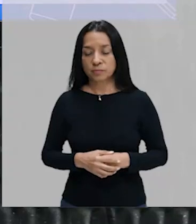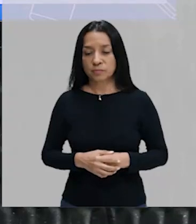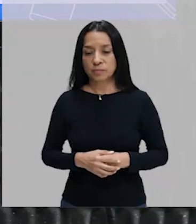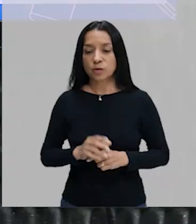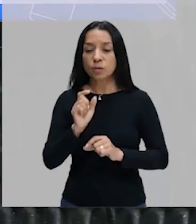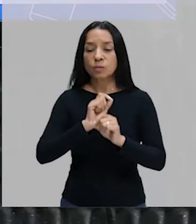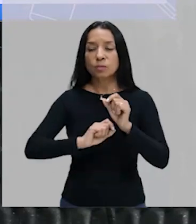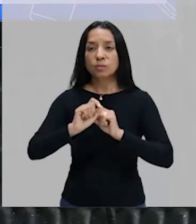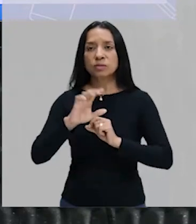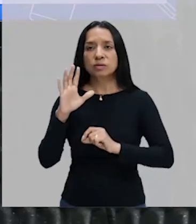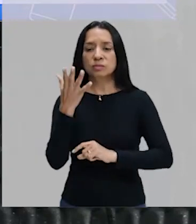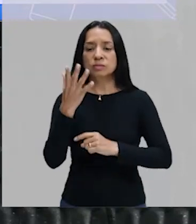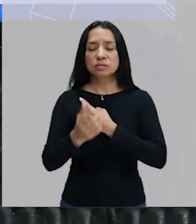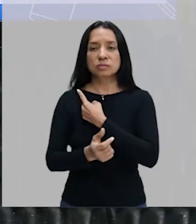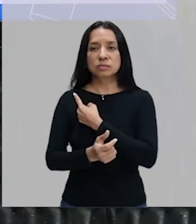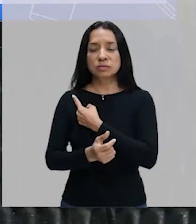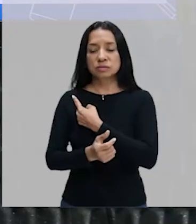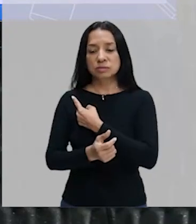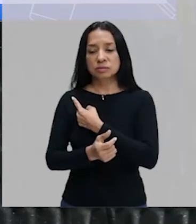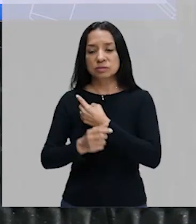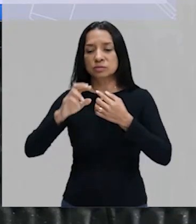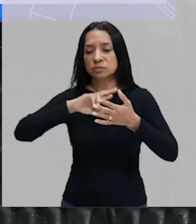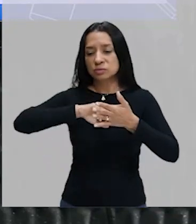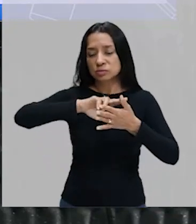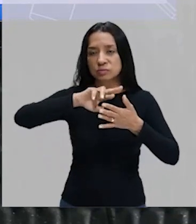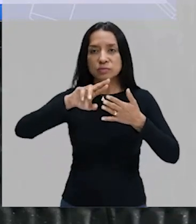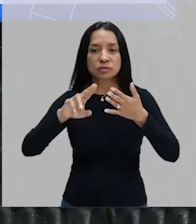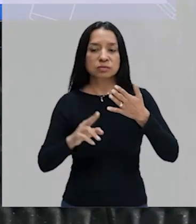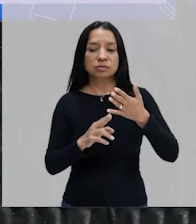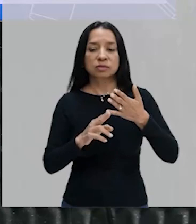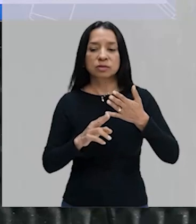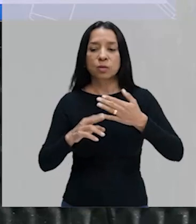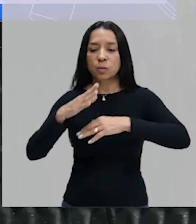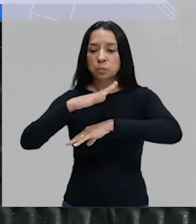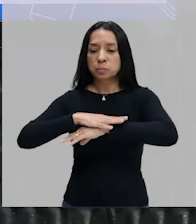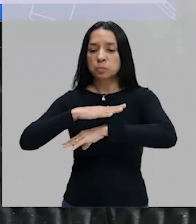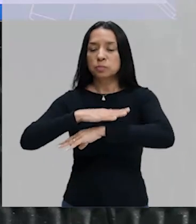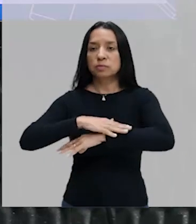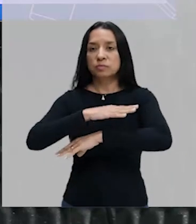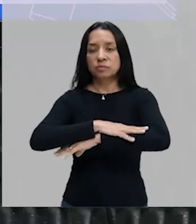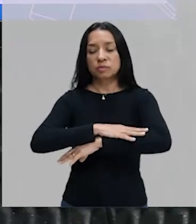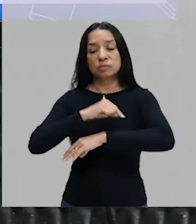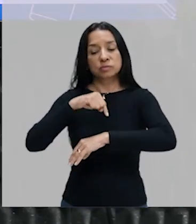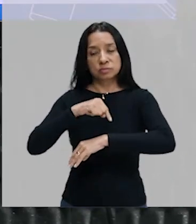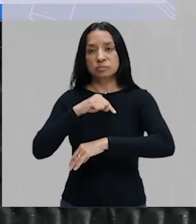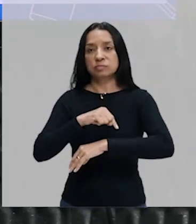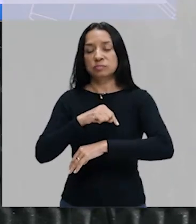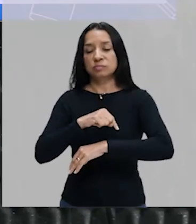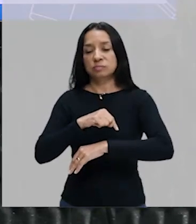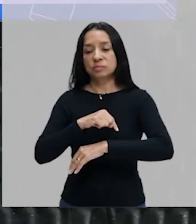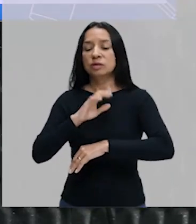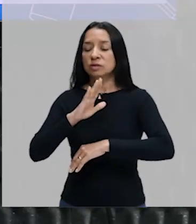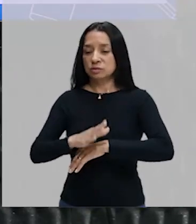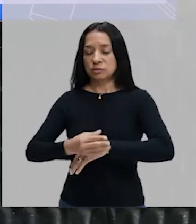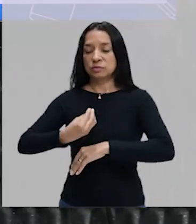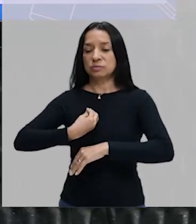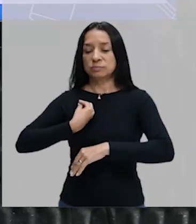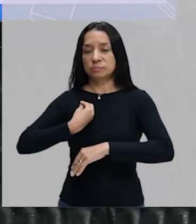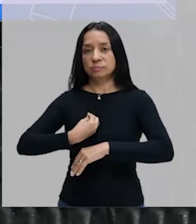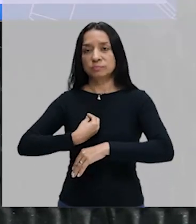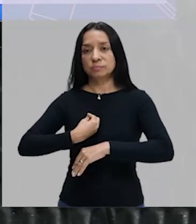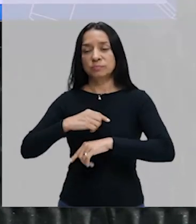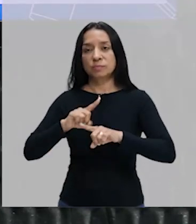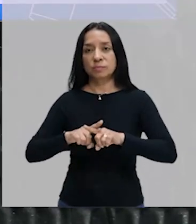O que aconteceu aqui? Diversificação dos anfíbios. Os anfíbios eles já existiam, só